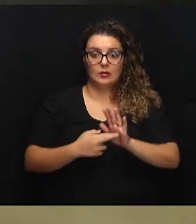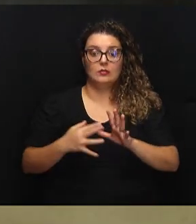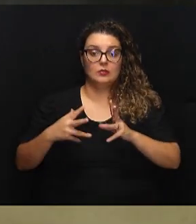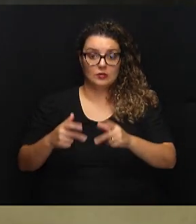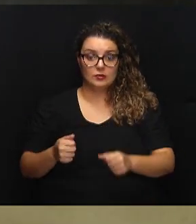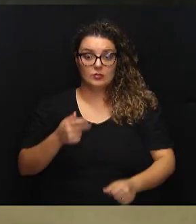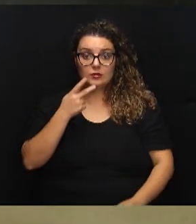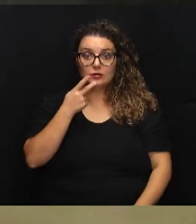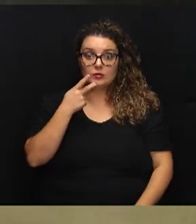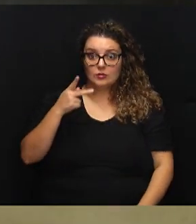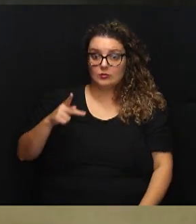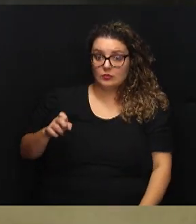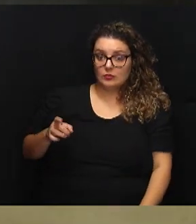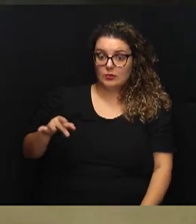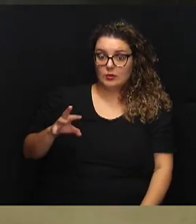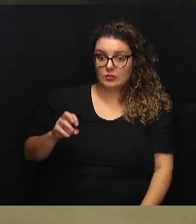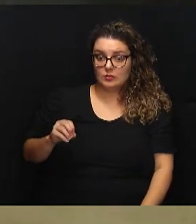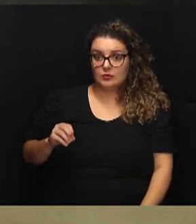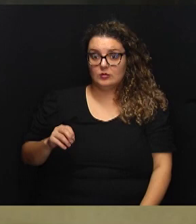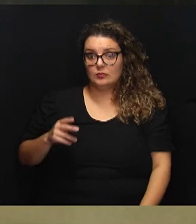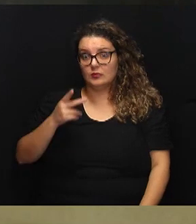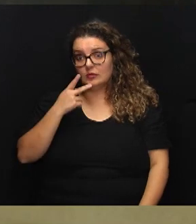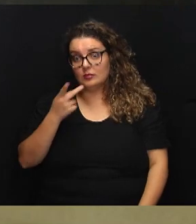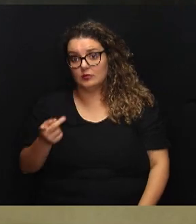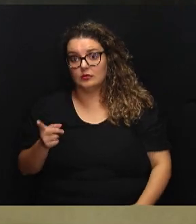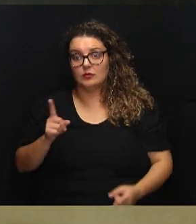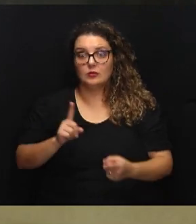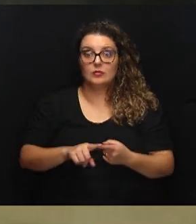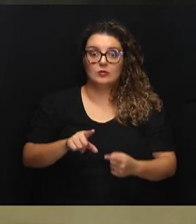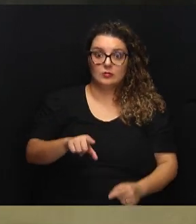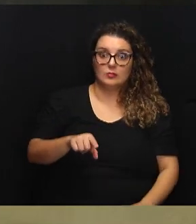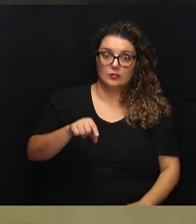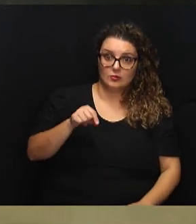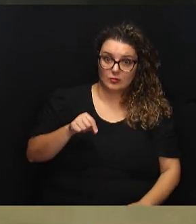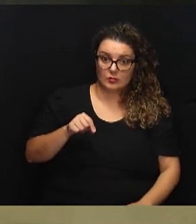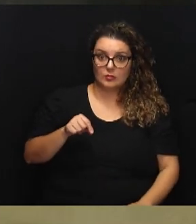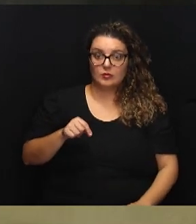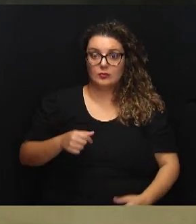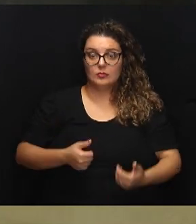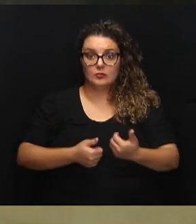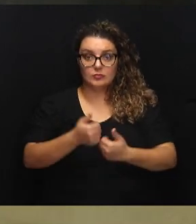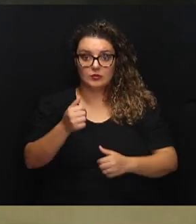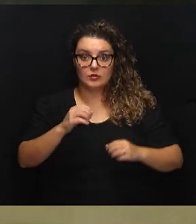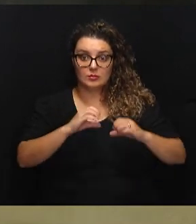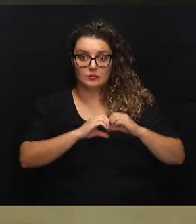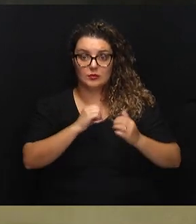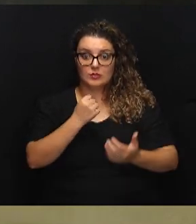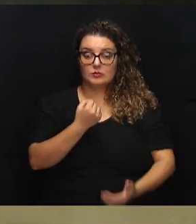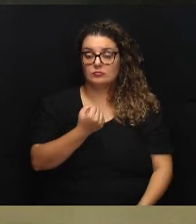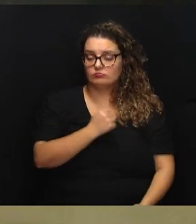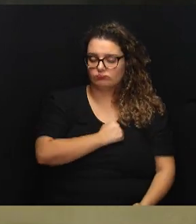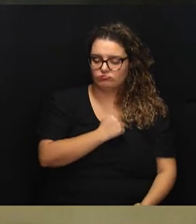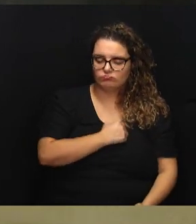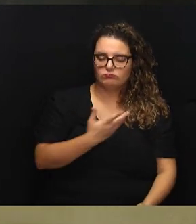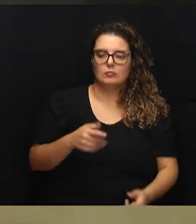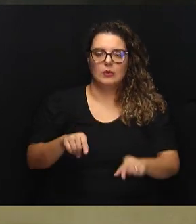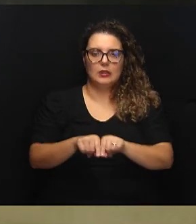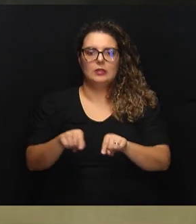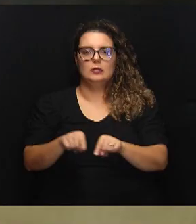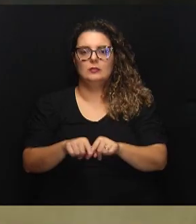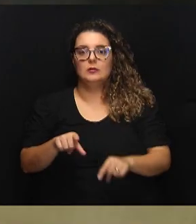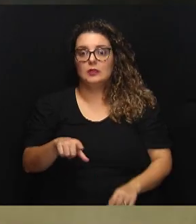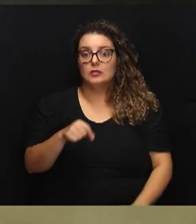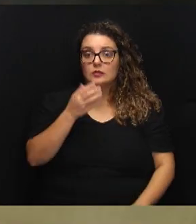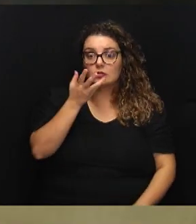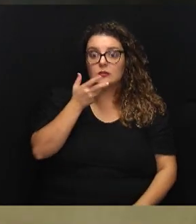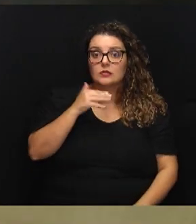aqui, Pedro. Nós falamos, sobre a escolha, né, do time de futebol do coração, mas a gente falou da escolha da criança, né,